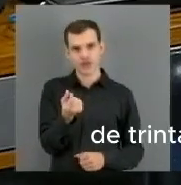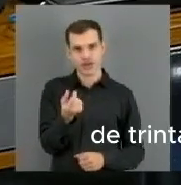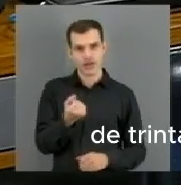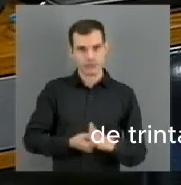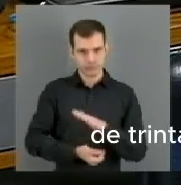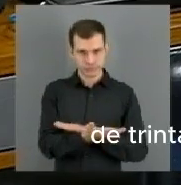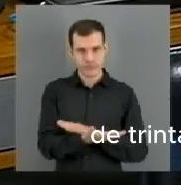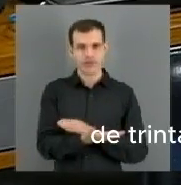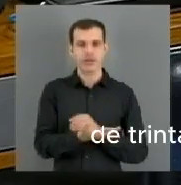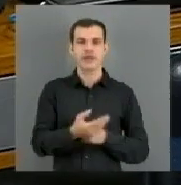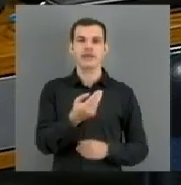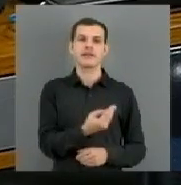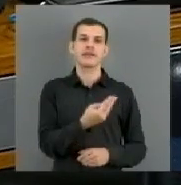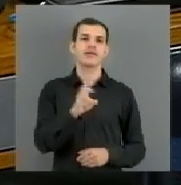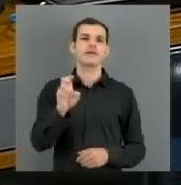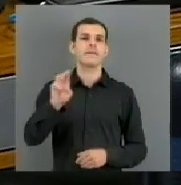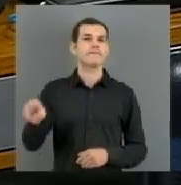milhões de reais de um deputado federal.